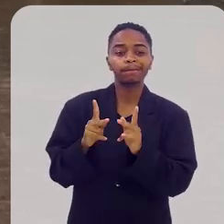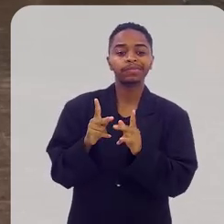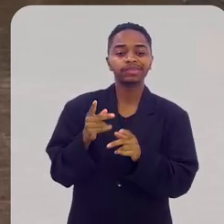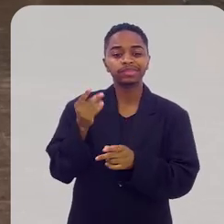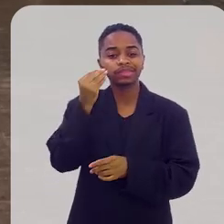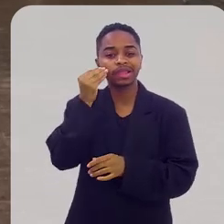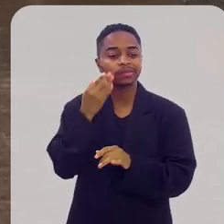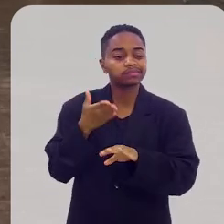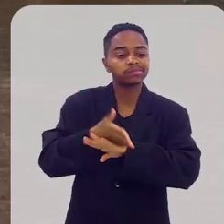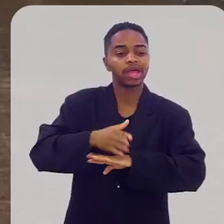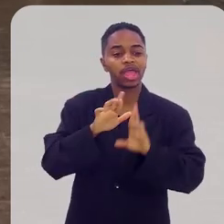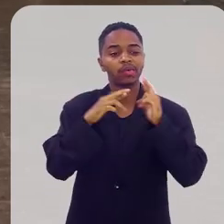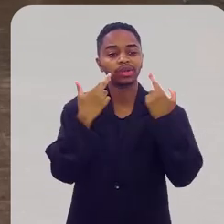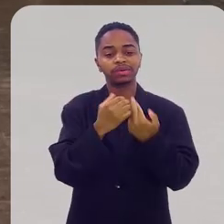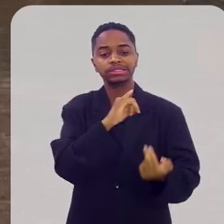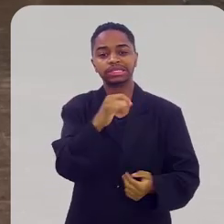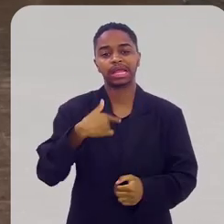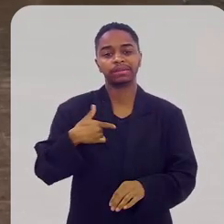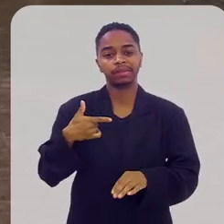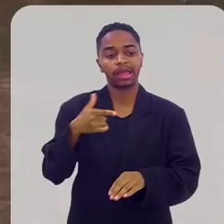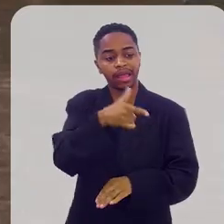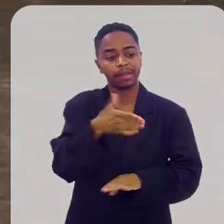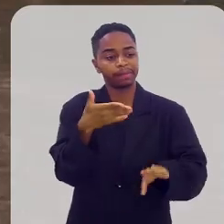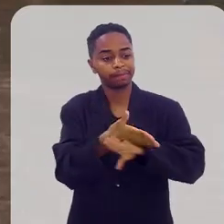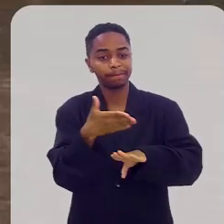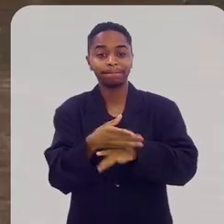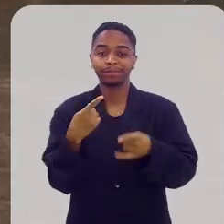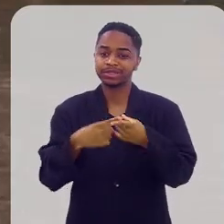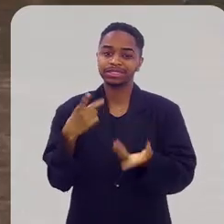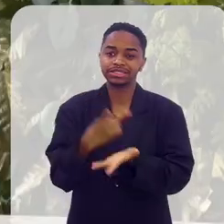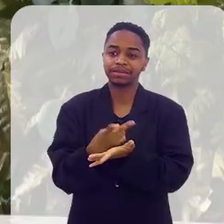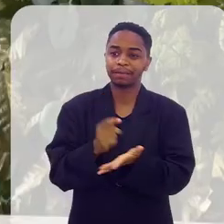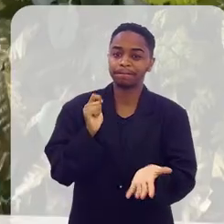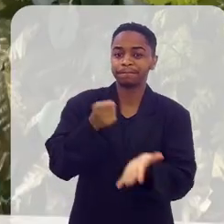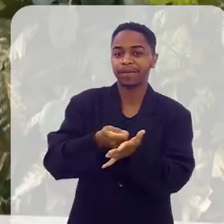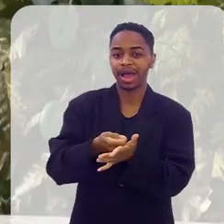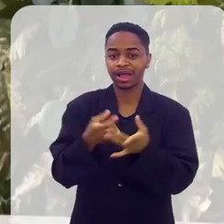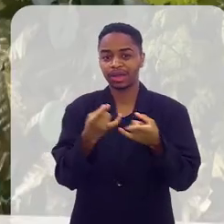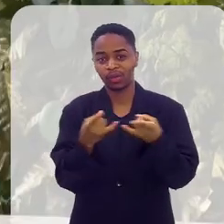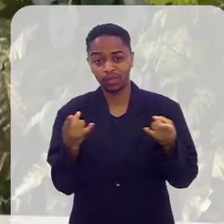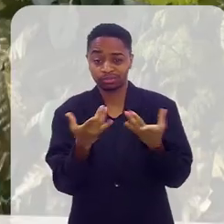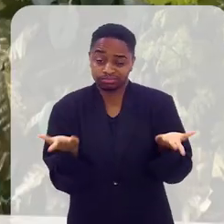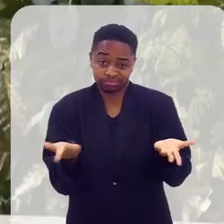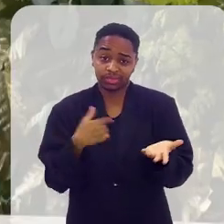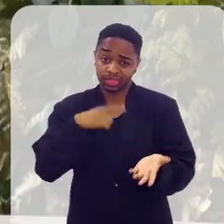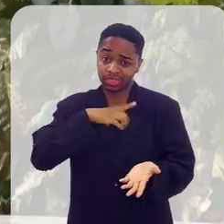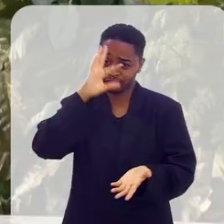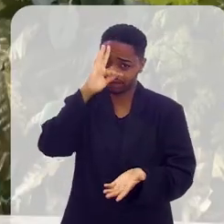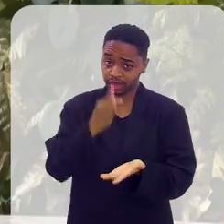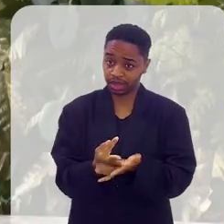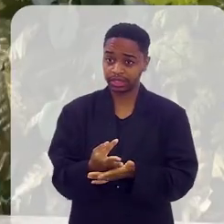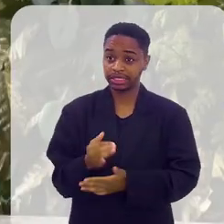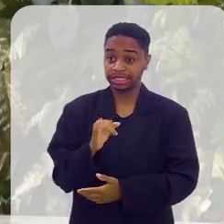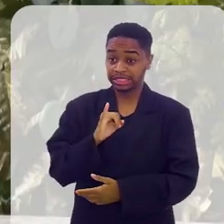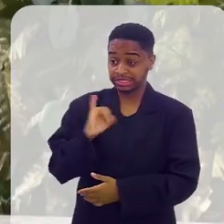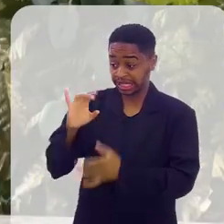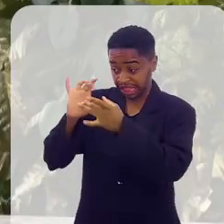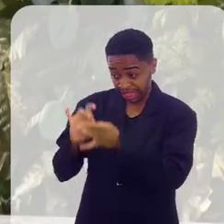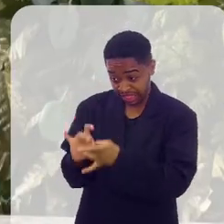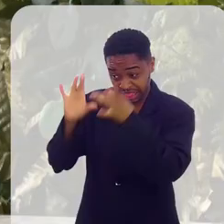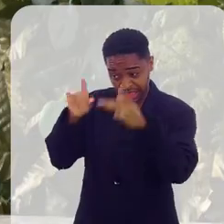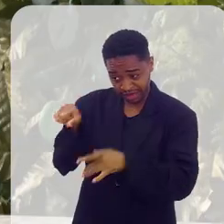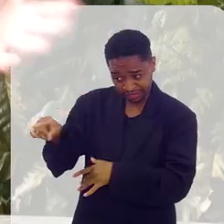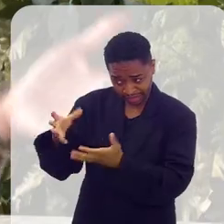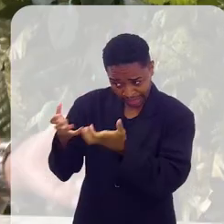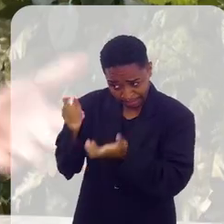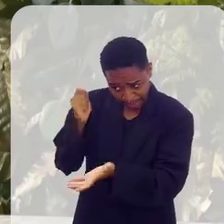está. Puxa vida. Pra ser beneficiado, porque é fé. Porque ele pede pra pagar a conta. Exato, eu tenho fé. Eu falei, se for por livre e